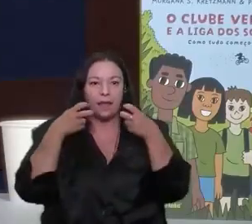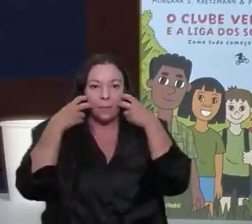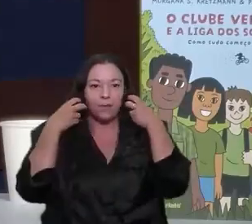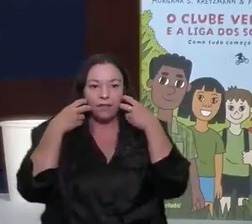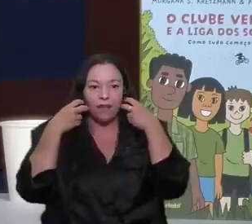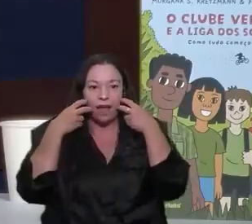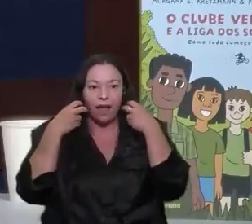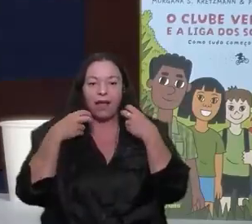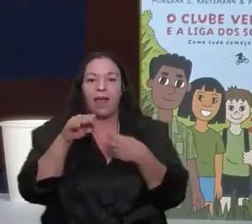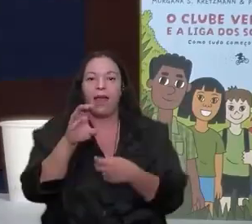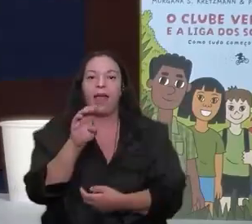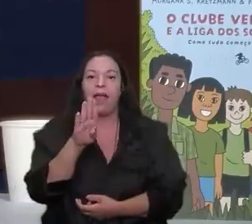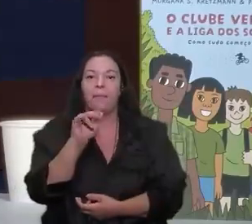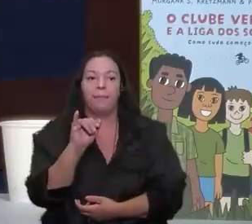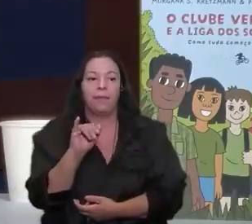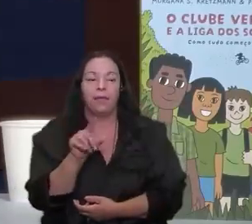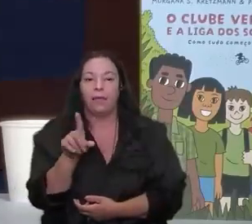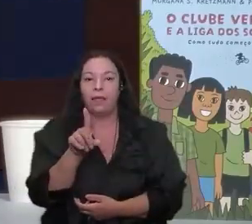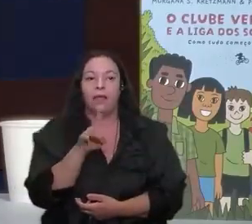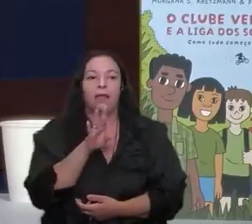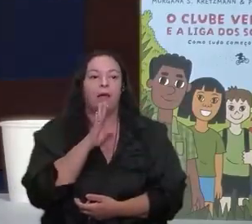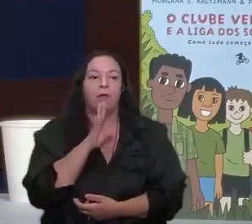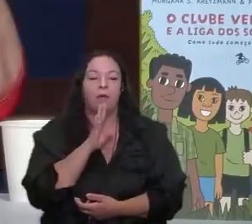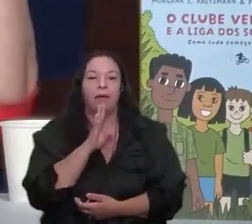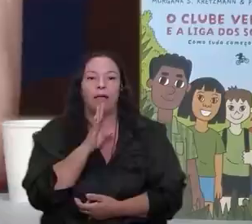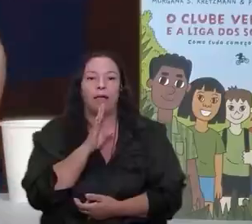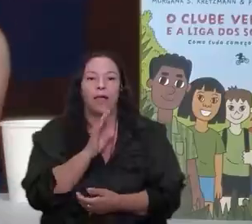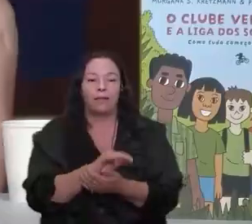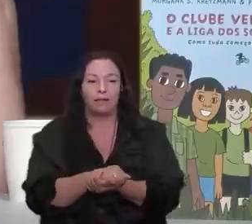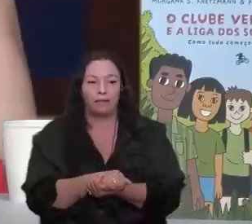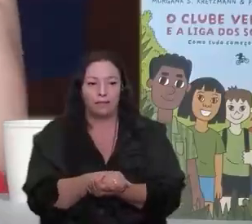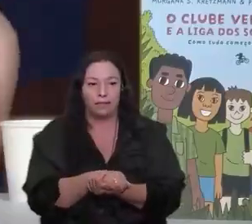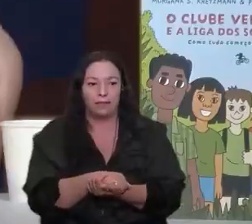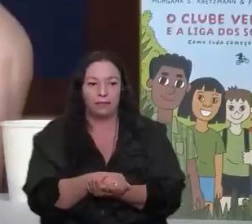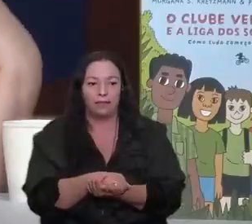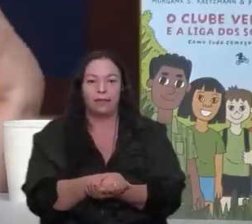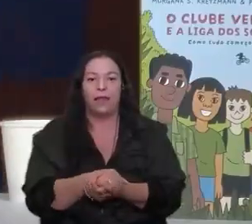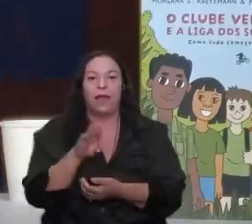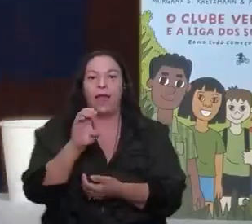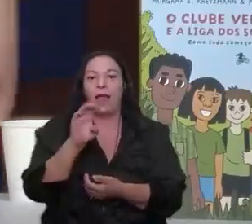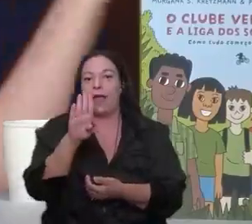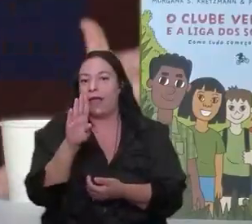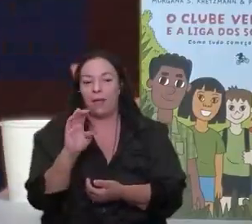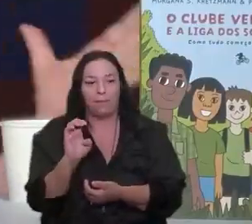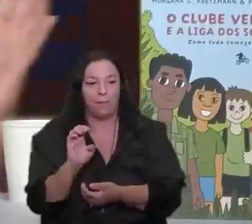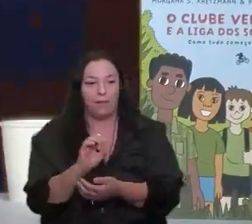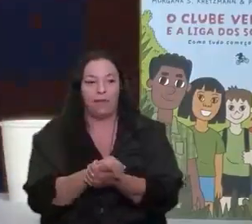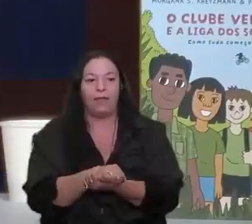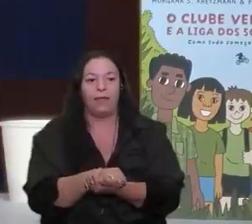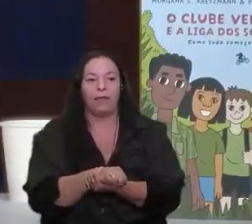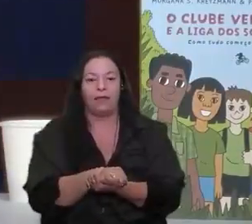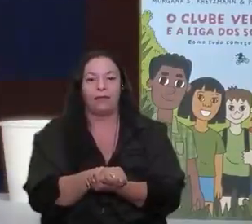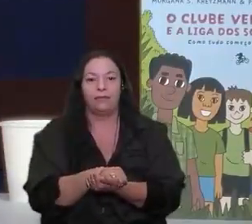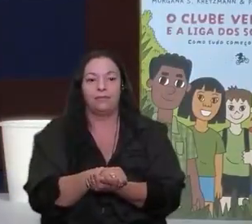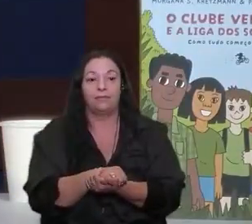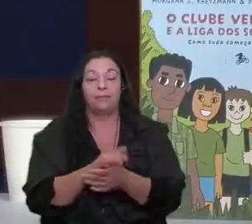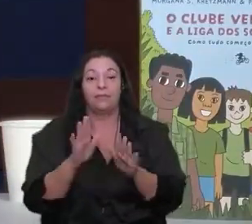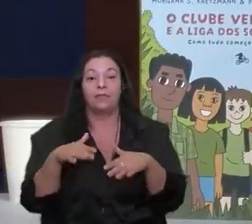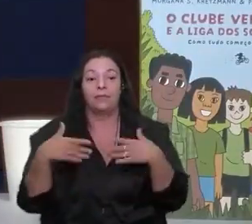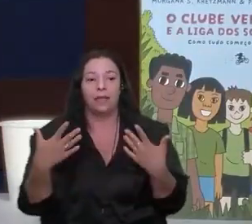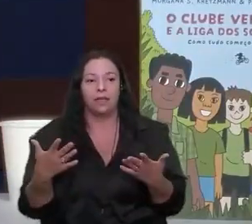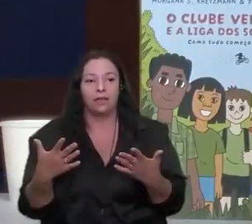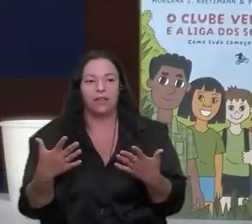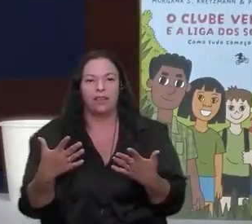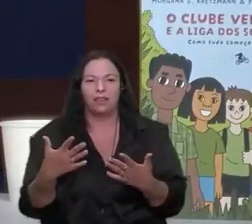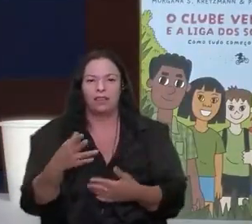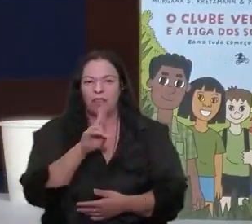chama Hebe, e eles não conhecem mais a Hebe, que me inspirou, que foi a Hebe Camargo, que era aquela feiticeira, né? Então, eles ficam assim, esse